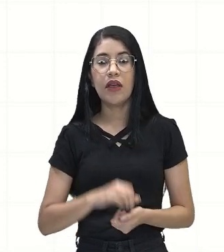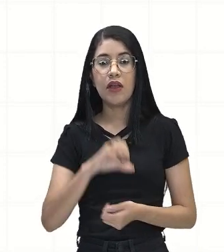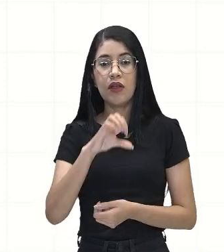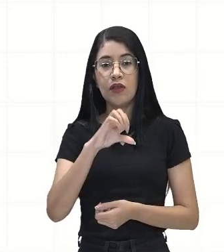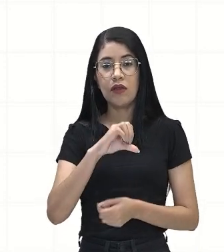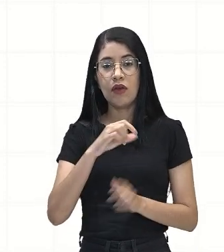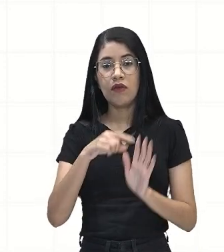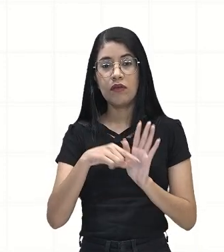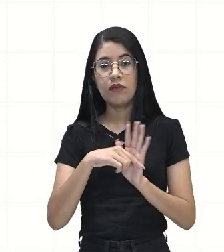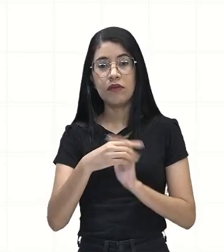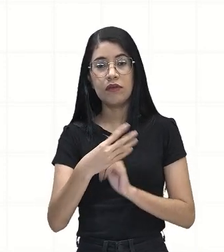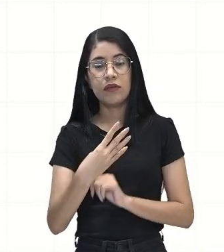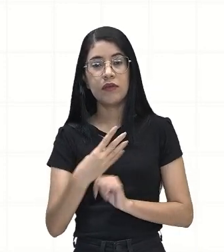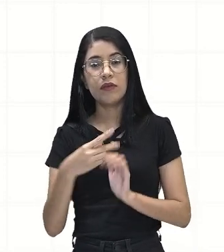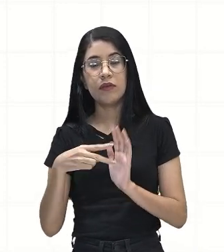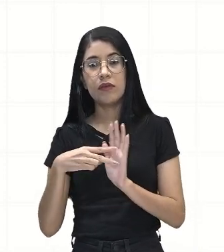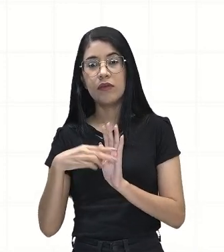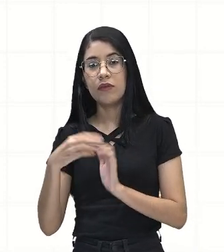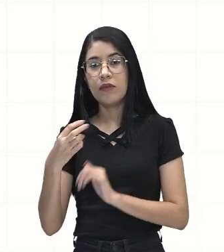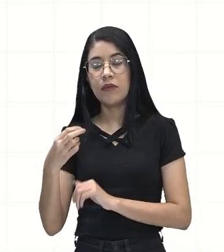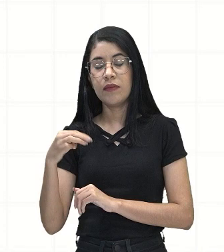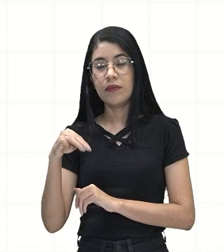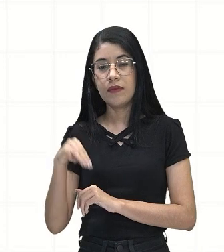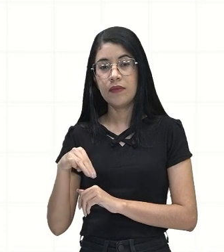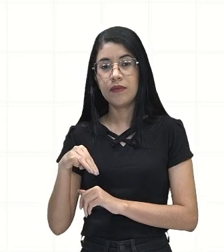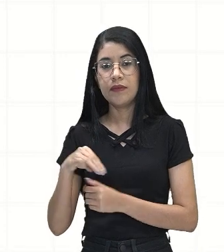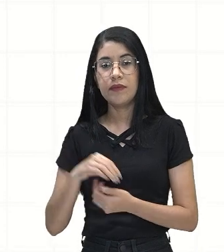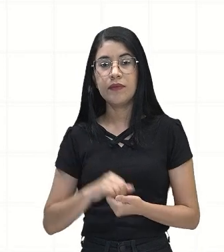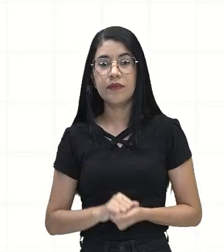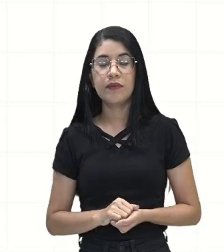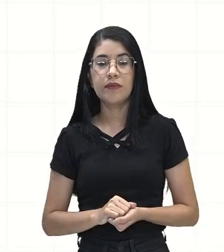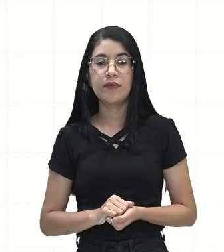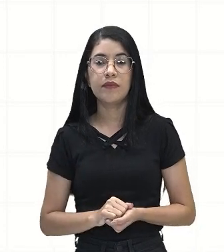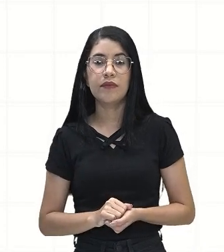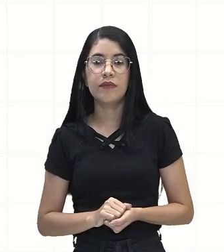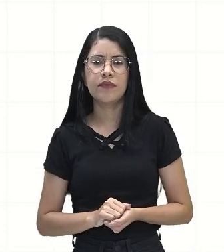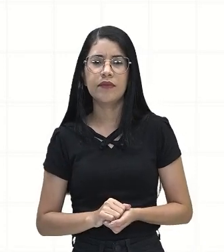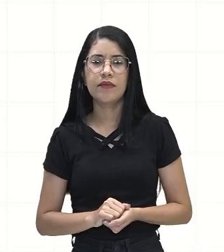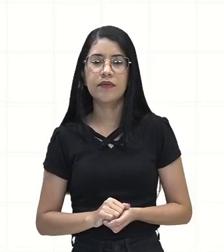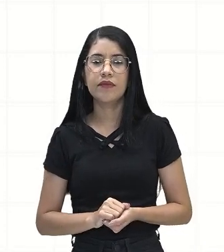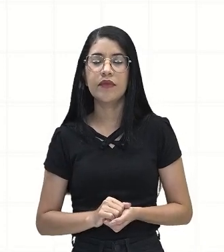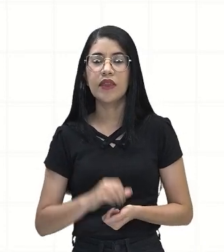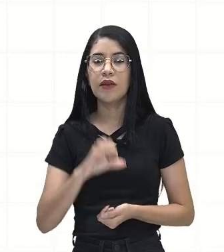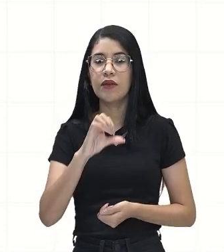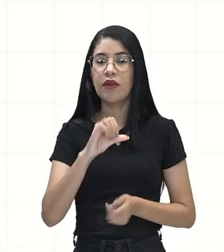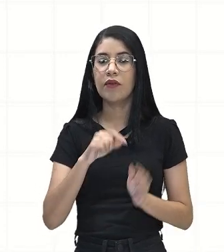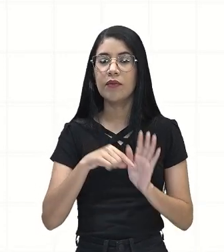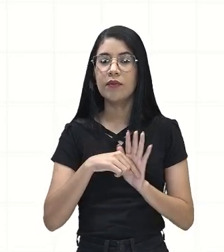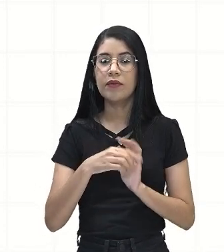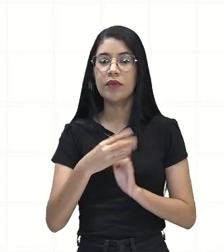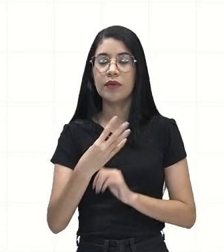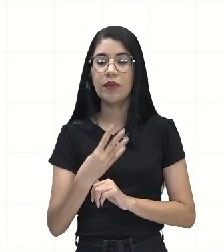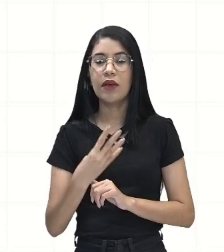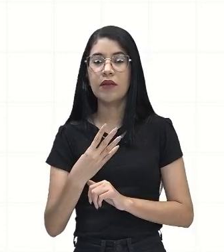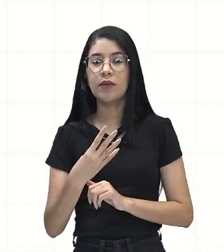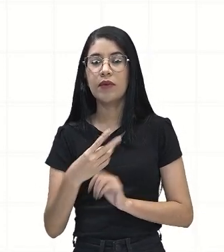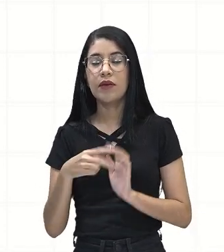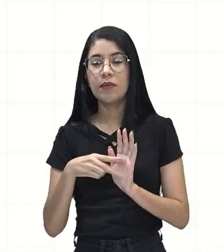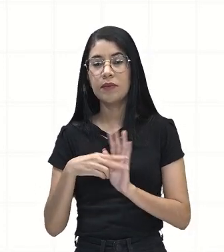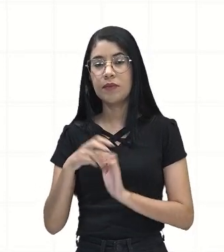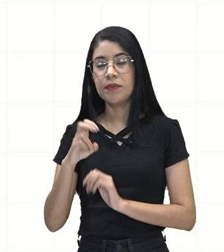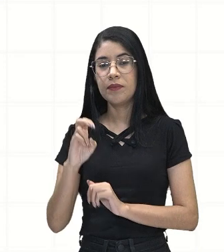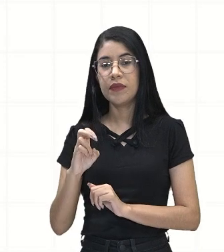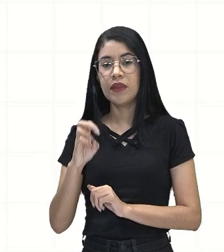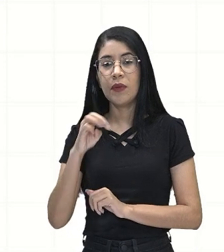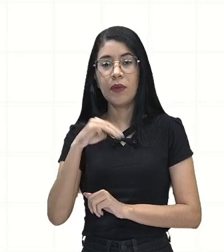vai trocar de sinal. Nós obtemos que 9 menos 4 é igual a 5, né? Então, M é igual a 5. E aqui